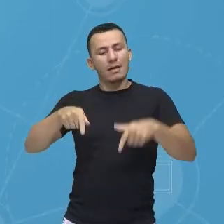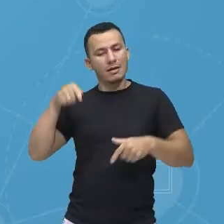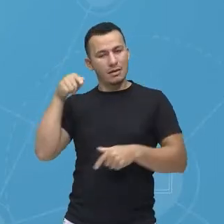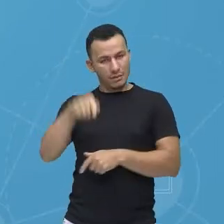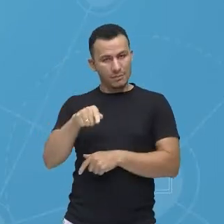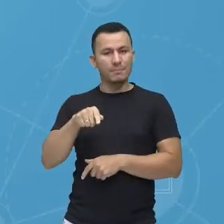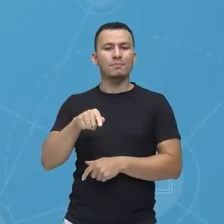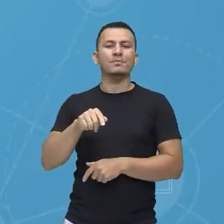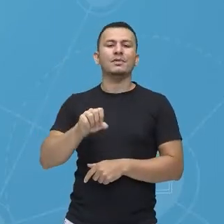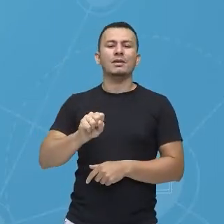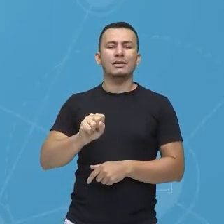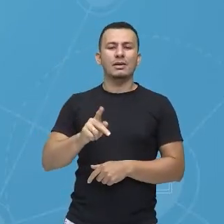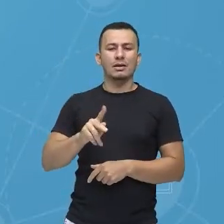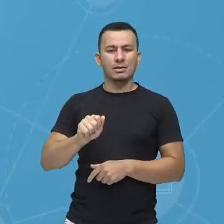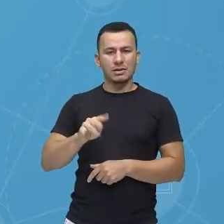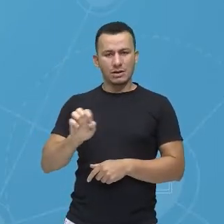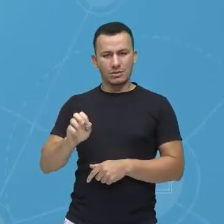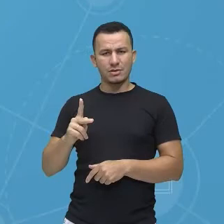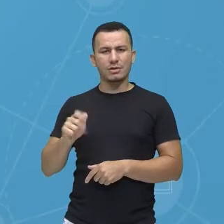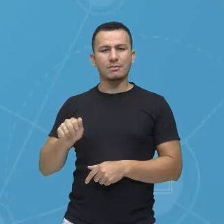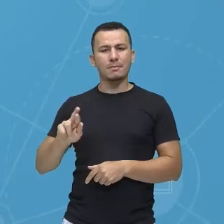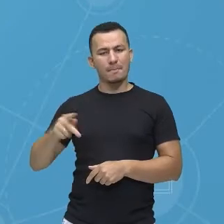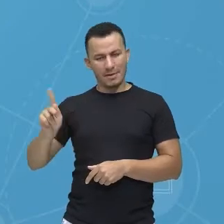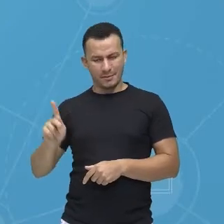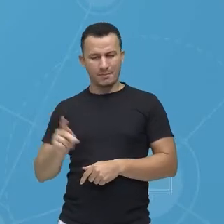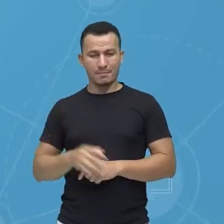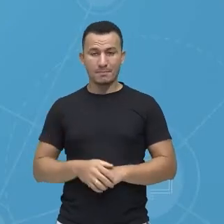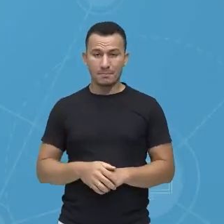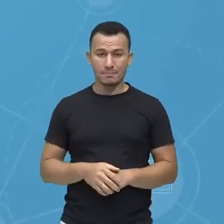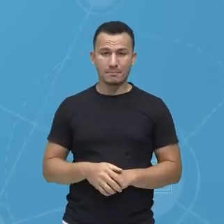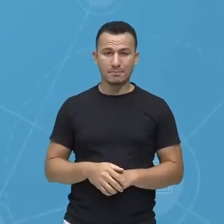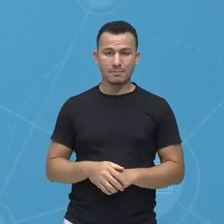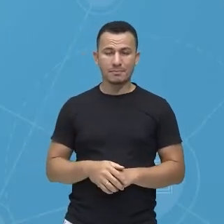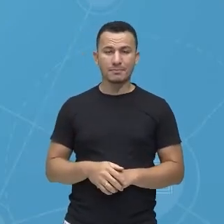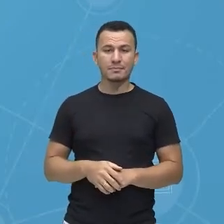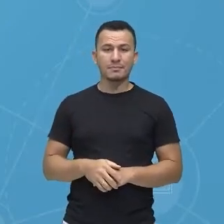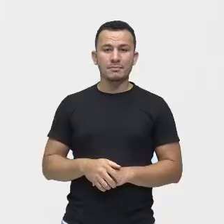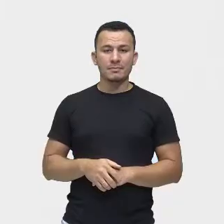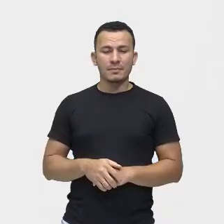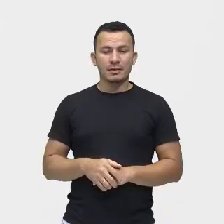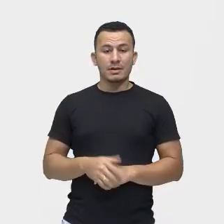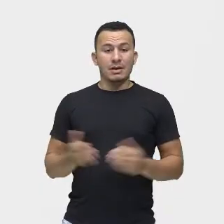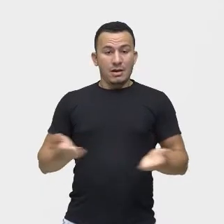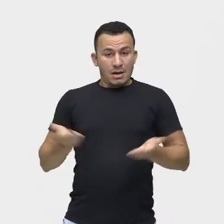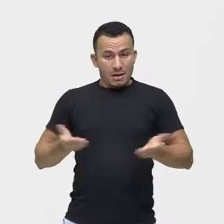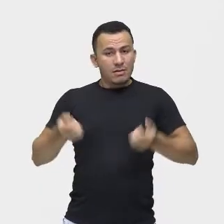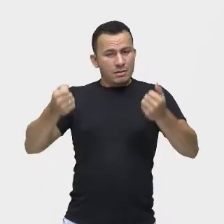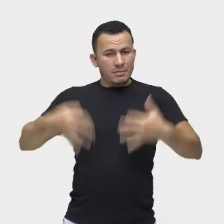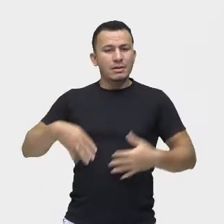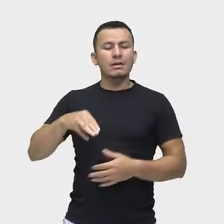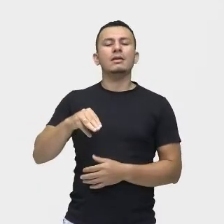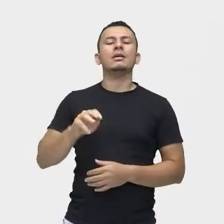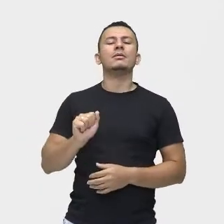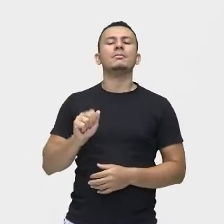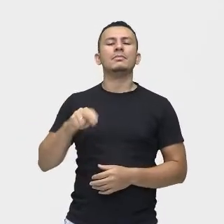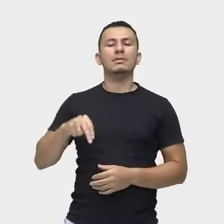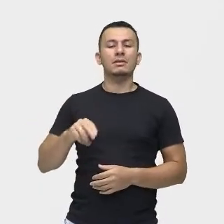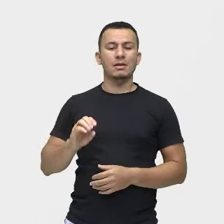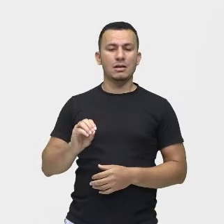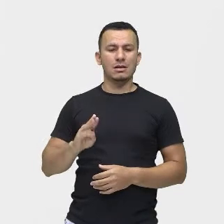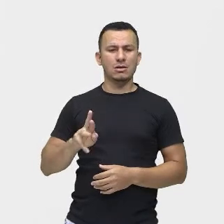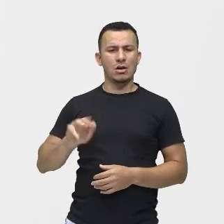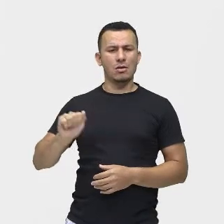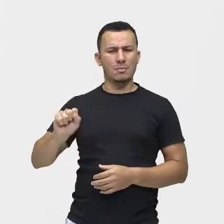modalidade aí do skate park, ok? Aí nós temos as manobras. Vamos conhecer algumas delas, porque existem vários tipos